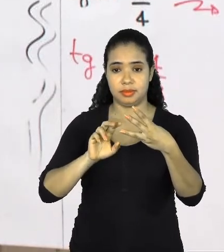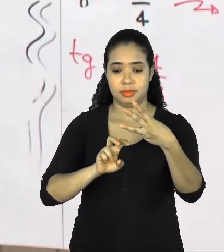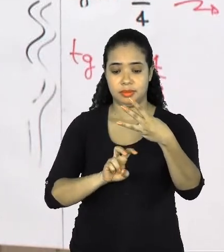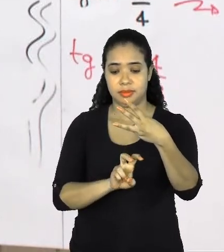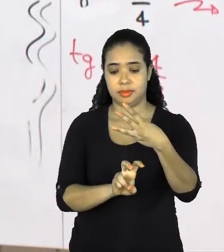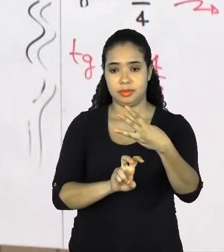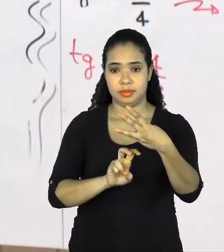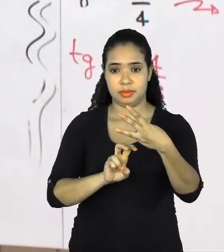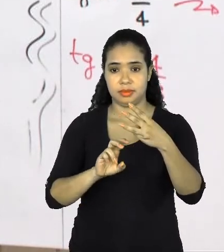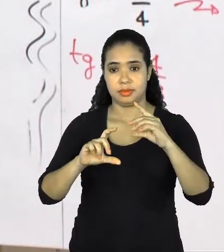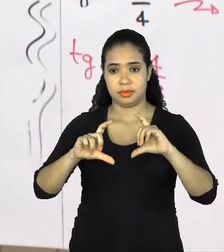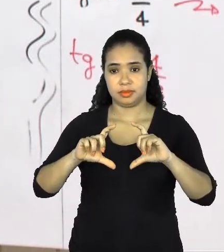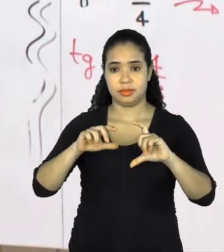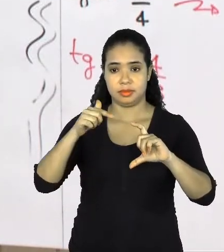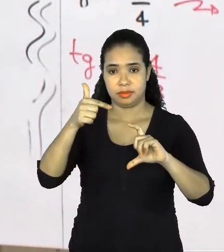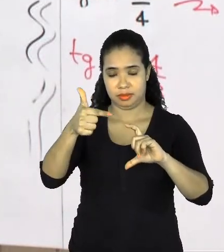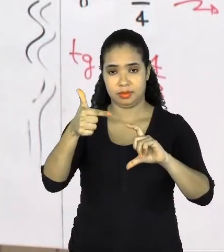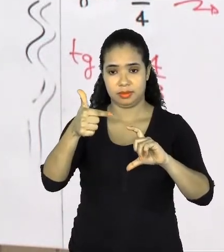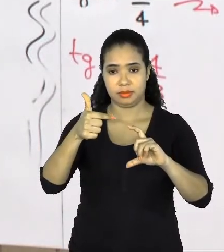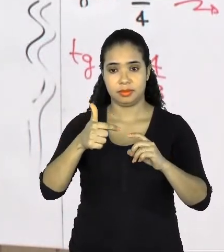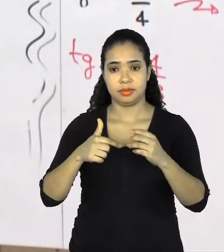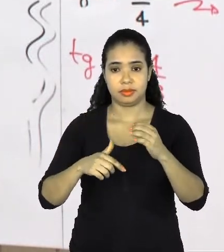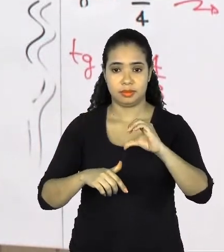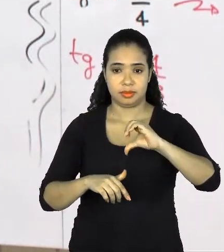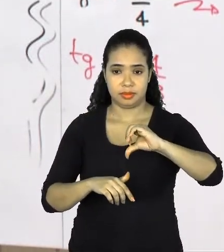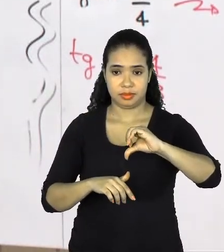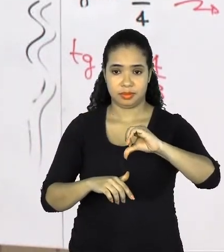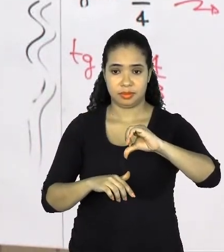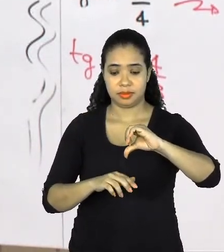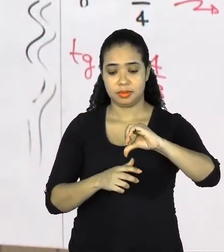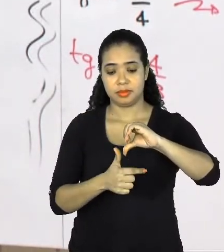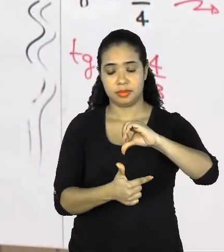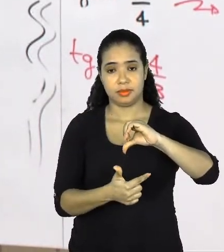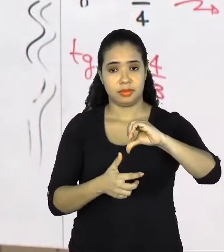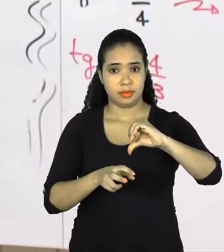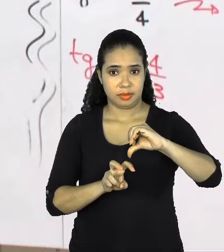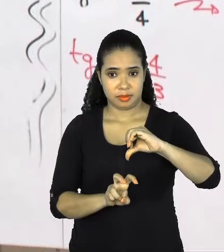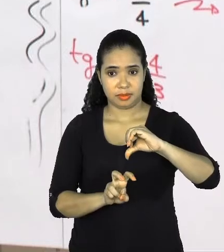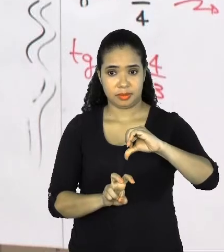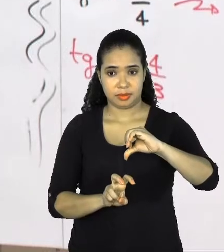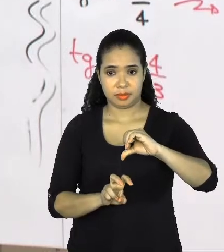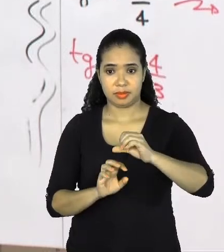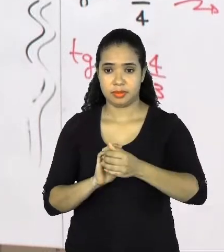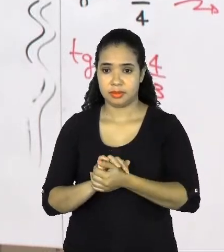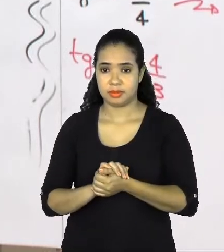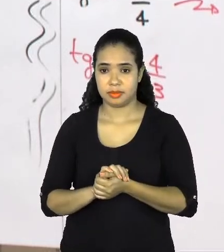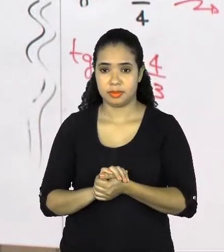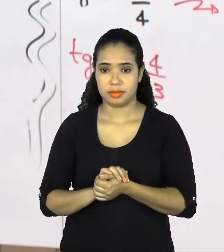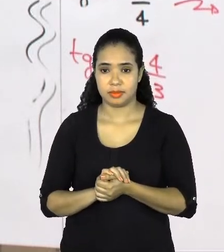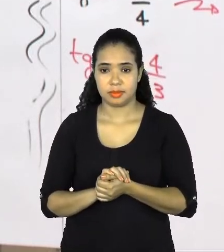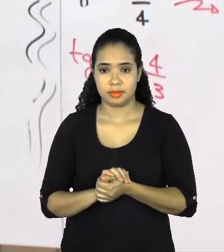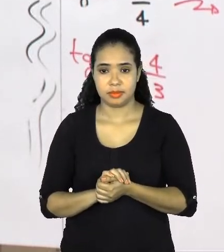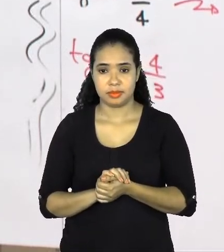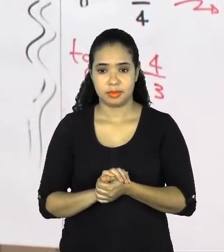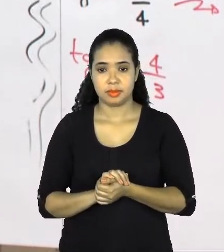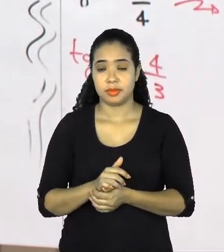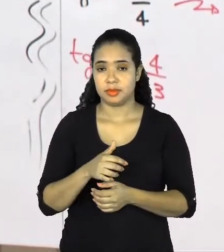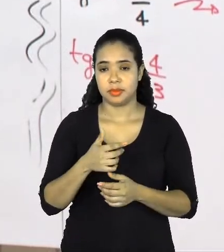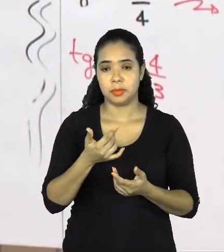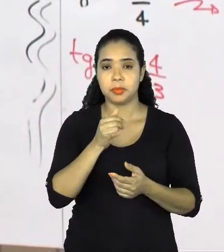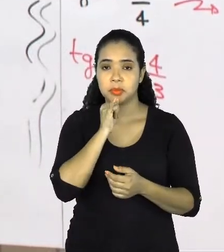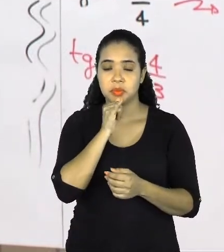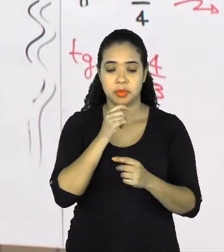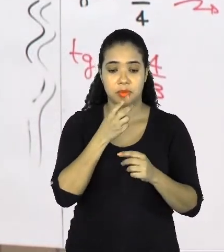quadrado, 25. 4 ao quadrado são 16, 5 ao quadrado são